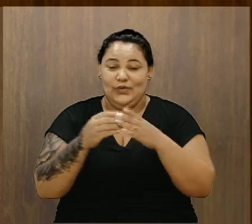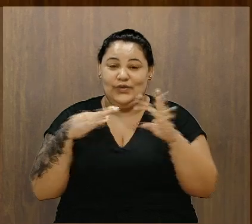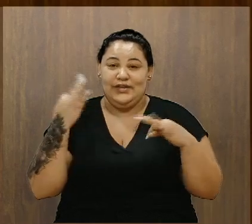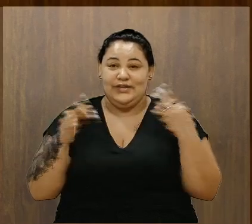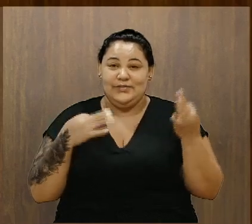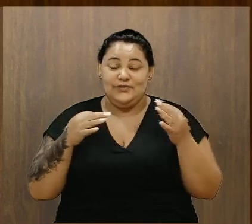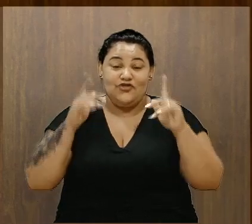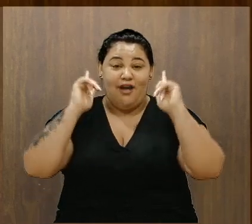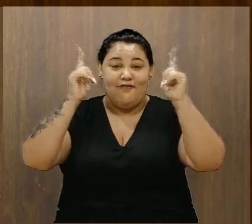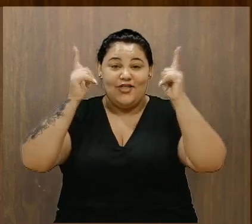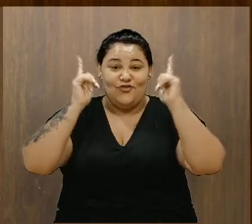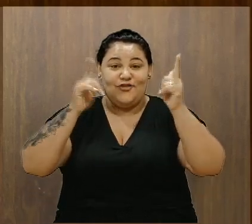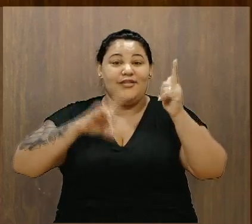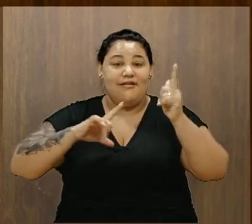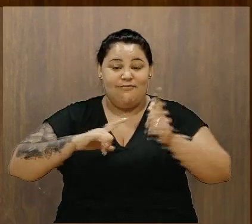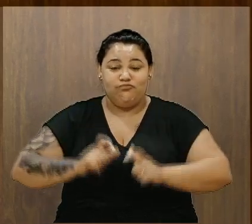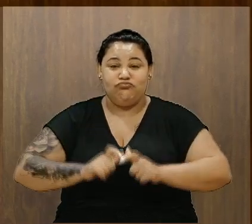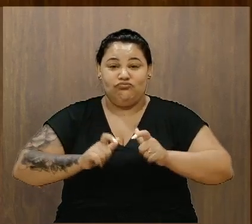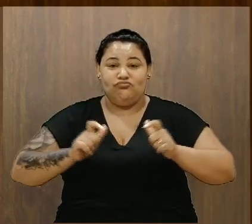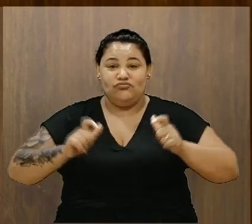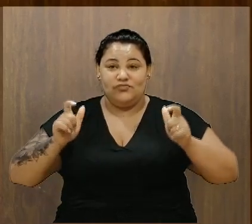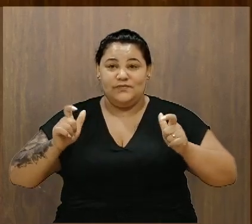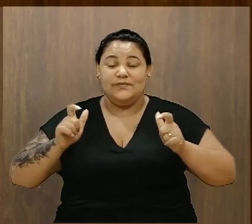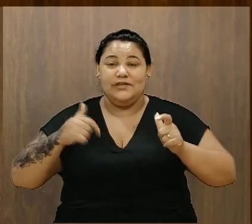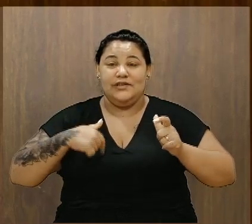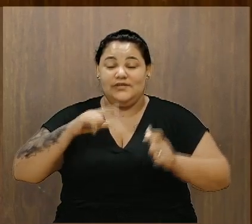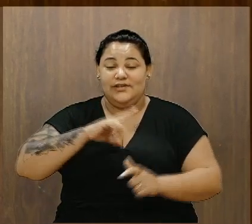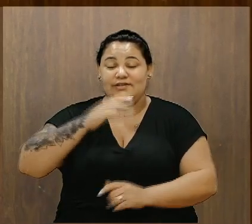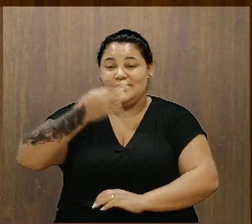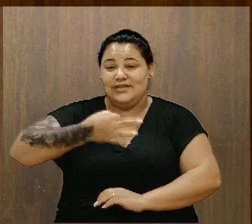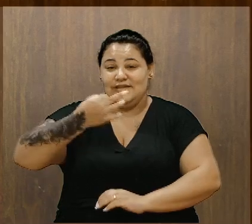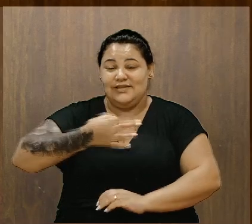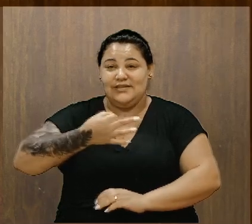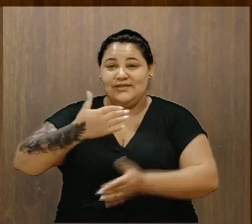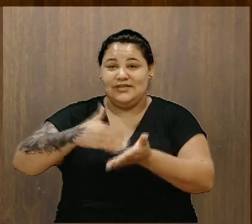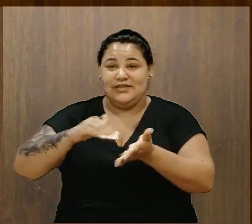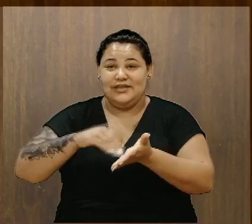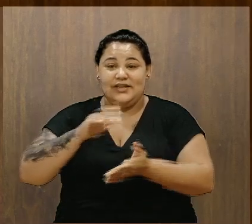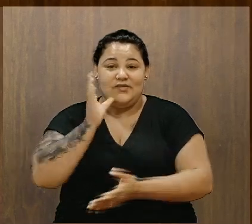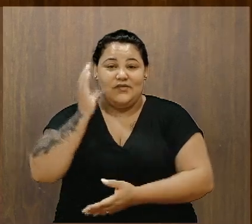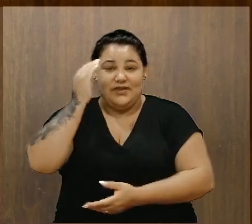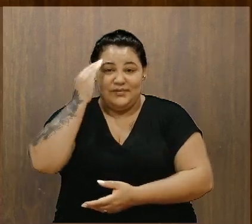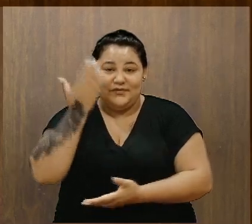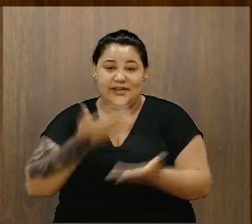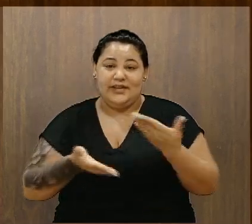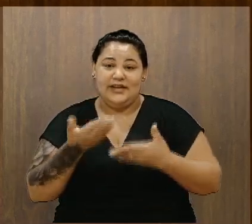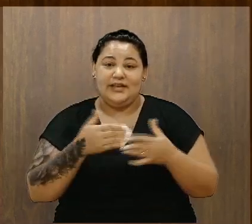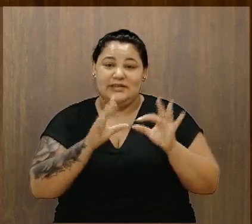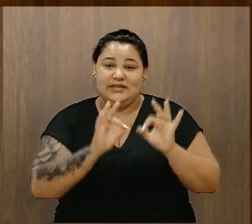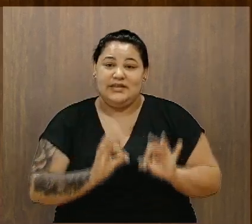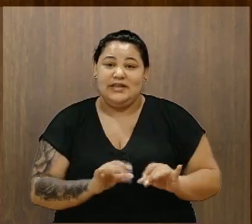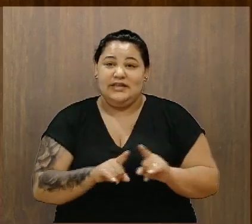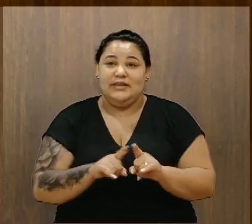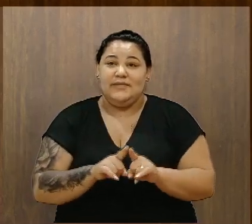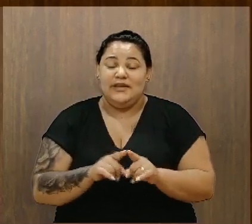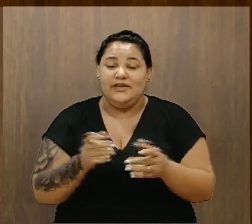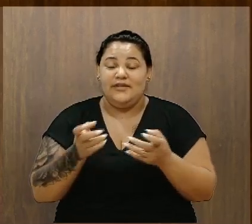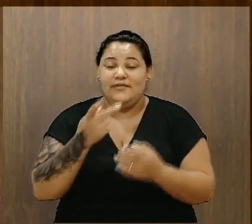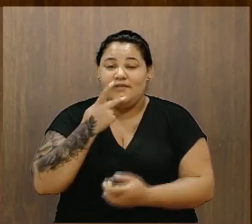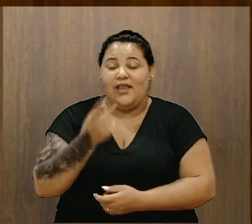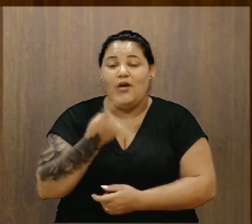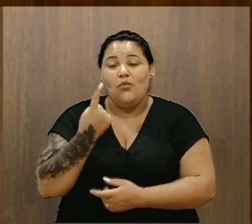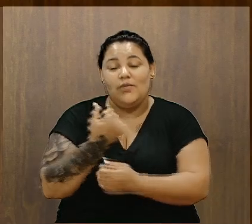tem crescido significativamente. Tenho certeza que o secretário Felipe vai tratar sobre isso. E eu gostaria de tratar um ponto específico.